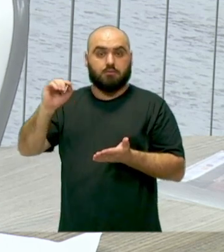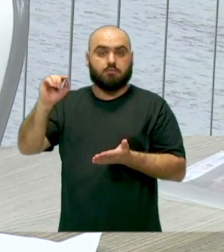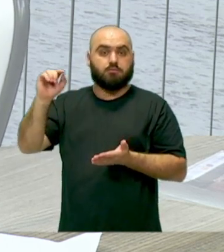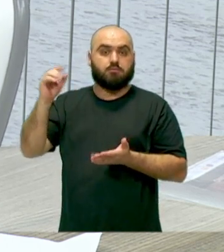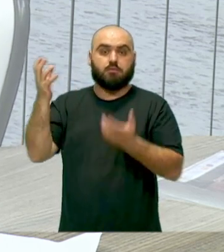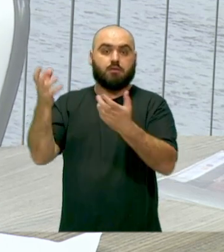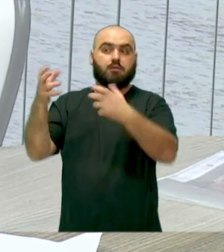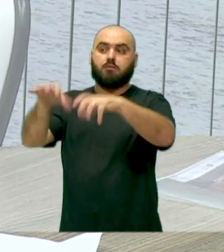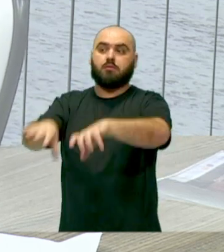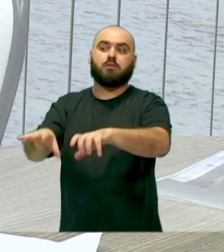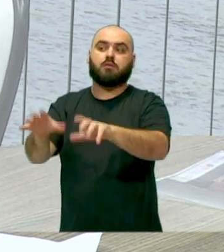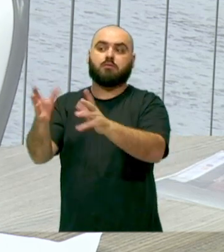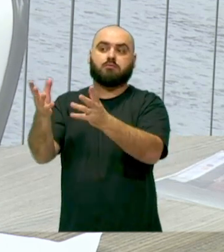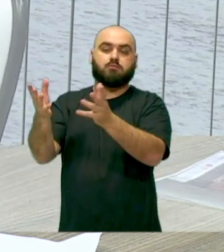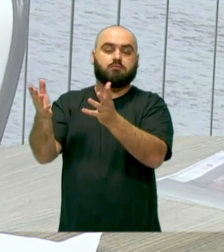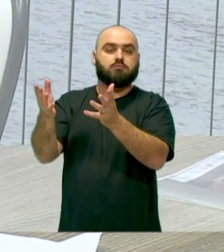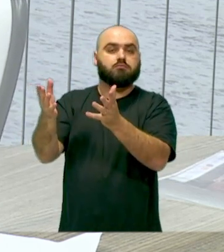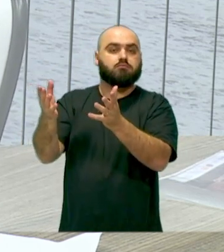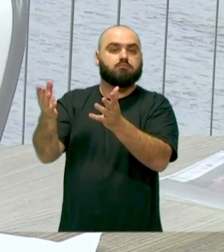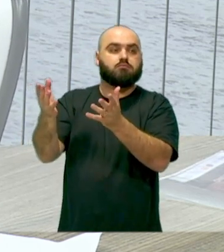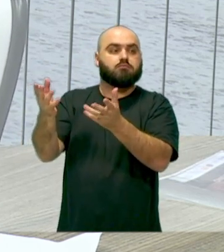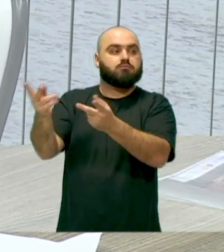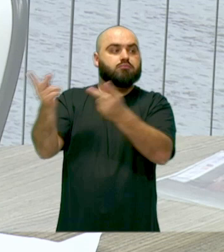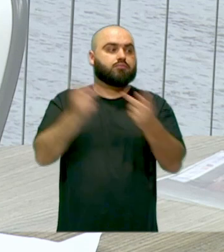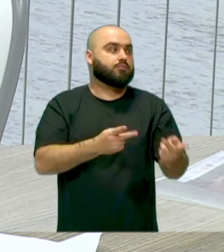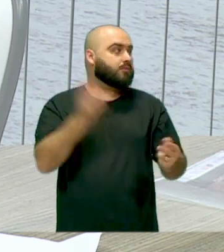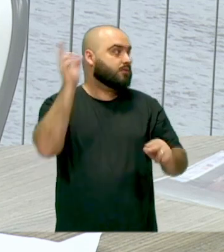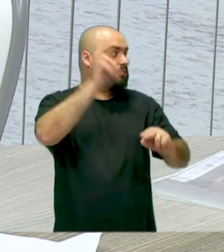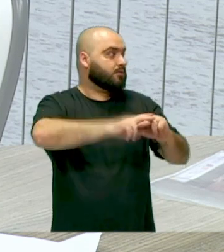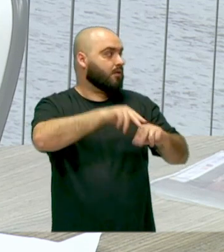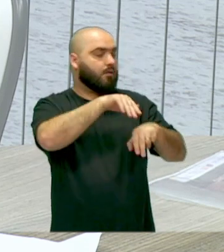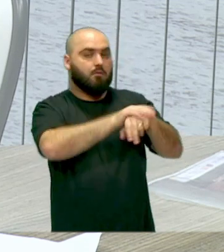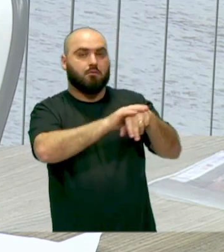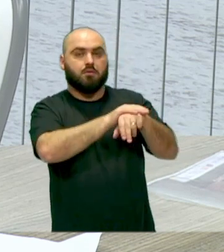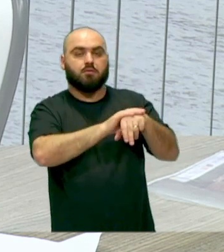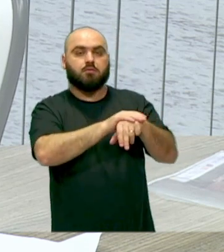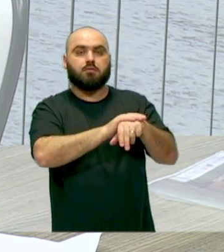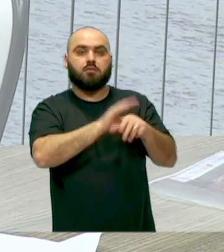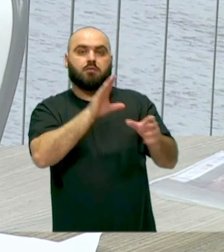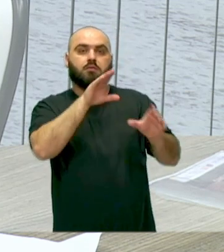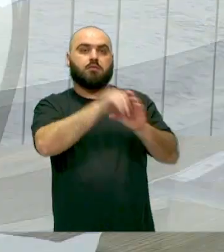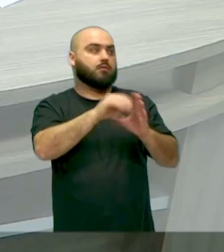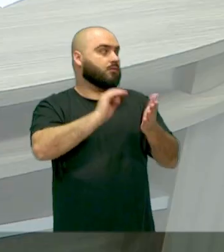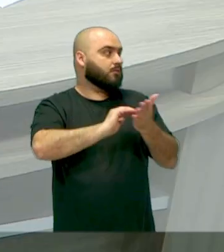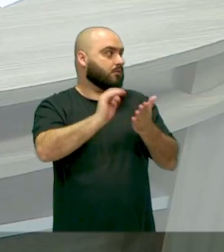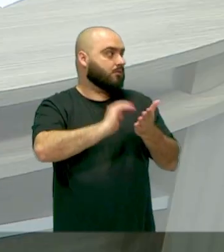a nos receber para falar sobre a política naquela secretaria.